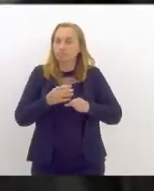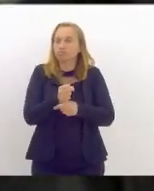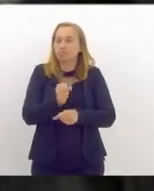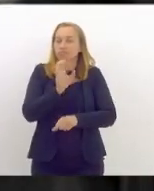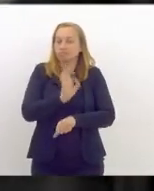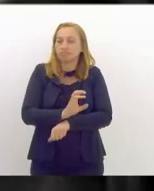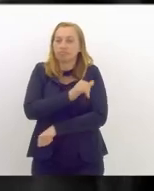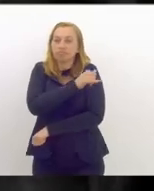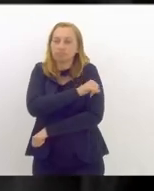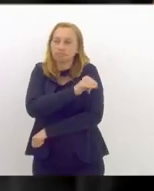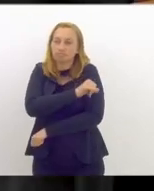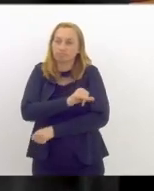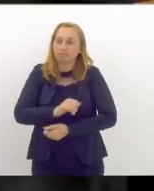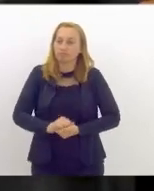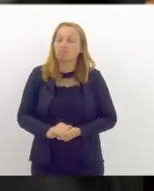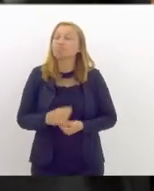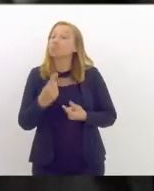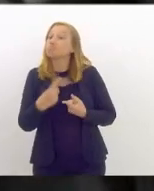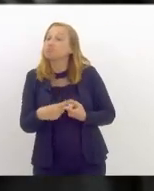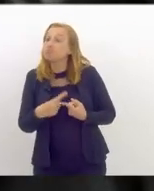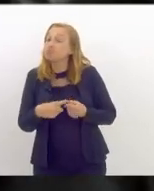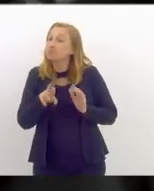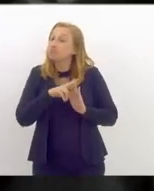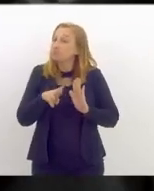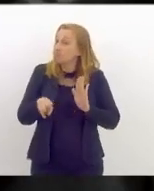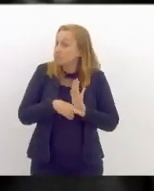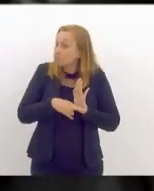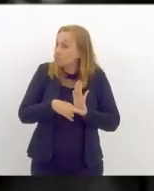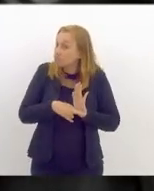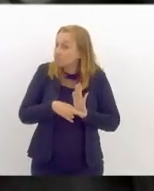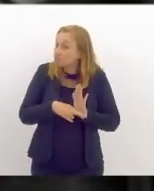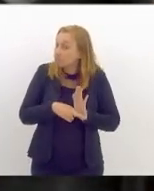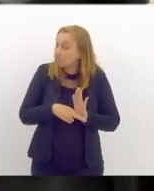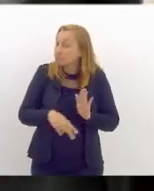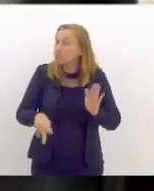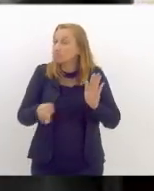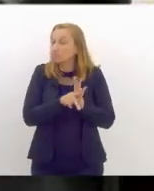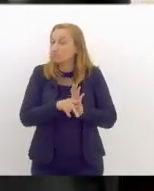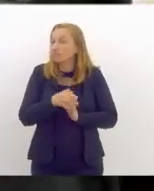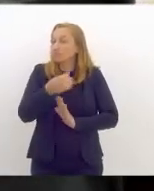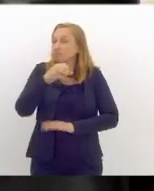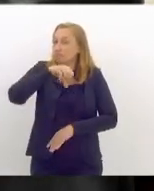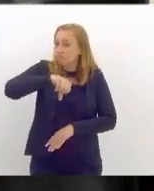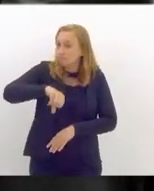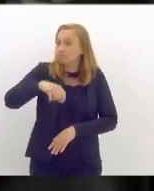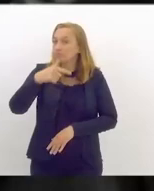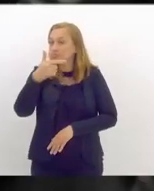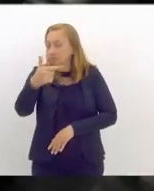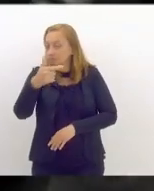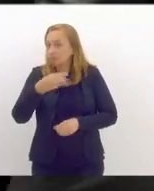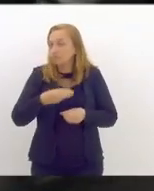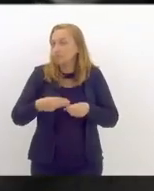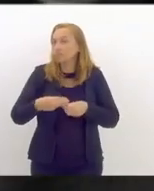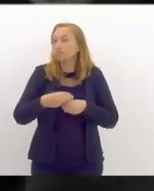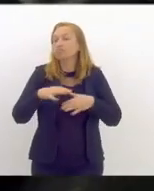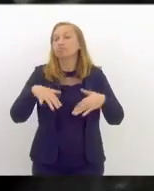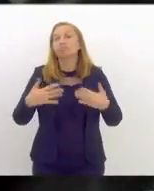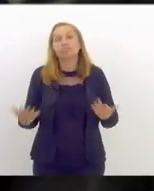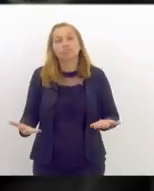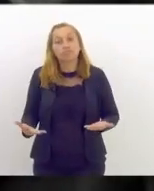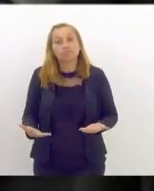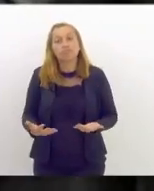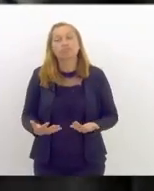do Estado do Rio de Janeiro porque esta regra é para os 92 municípios Então se